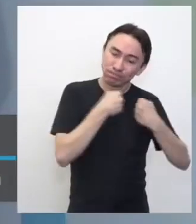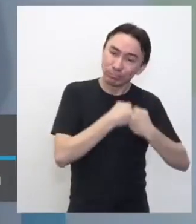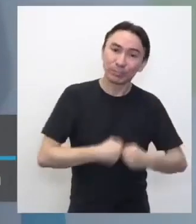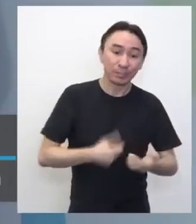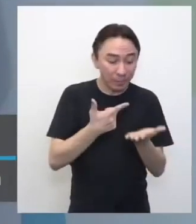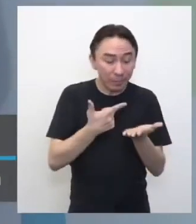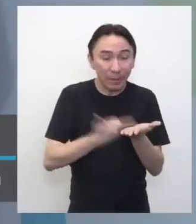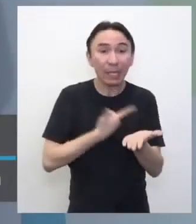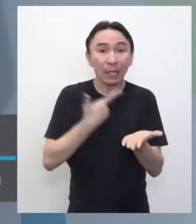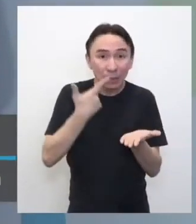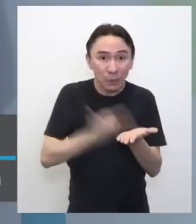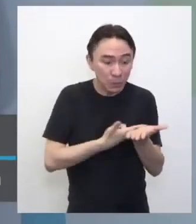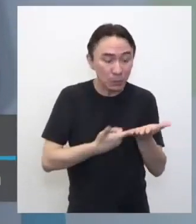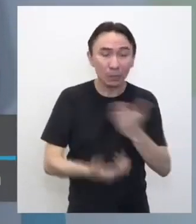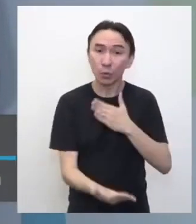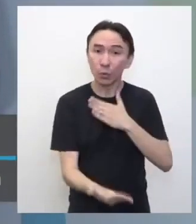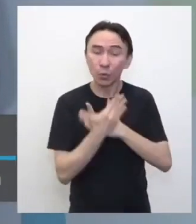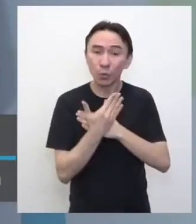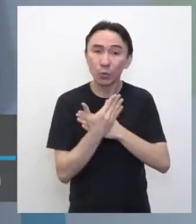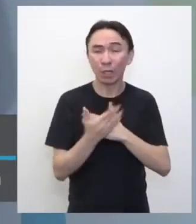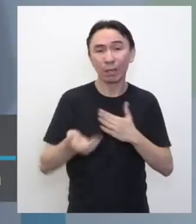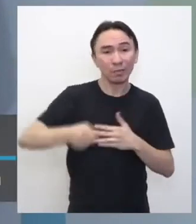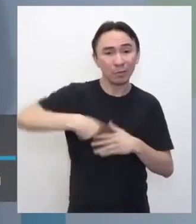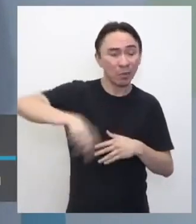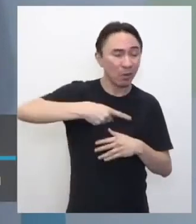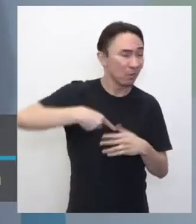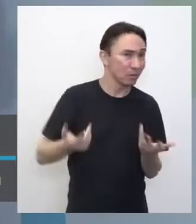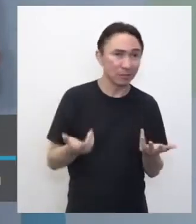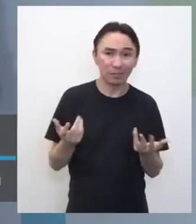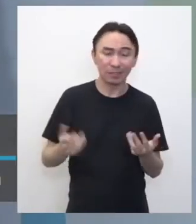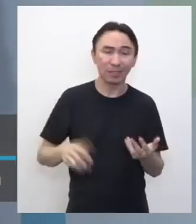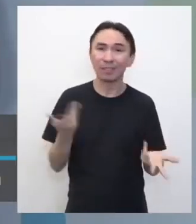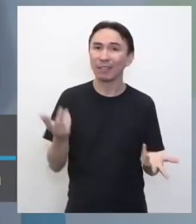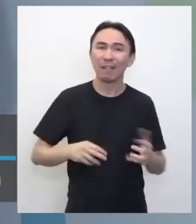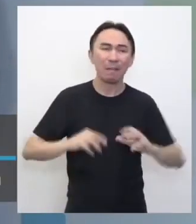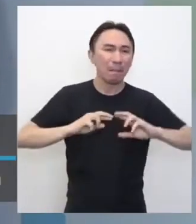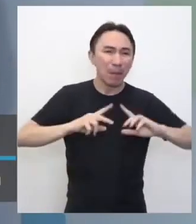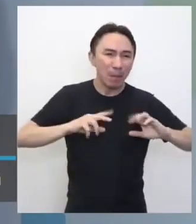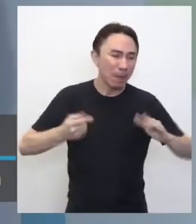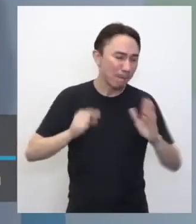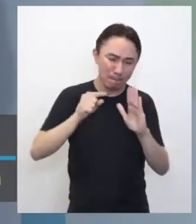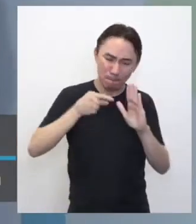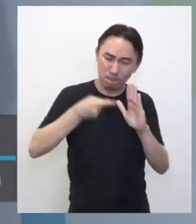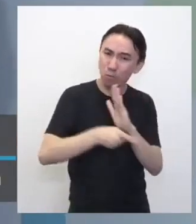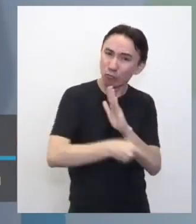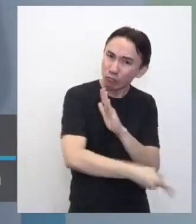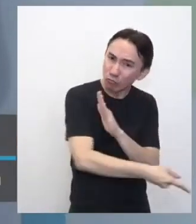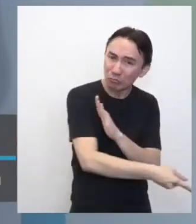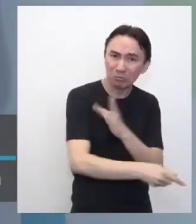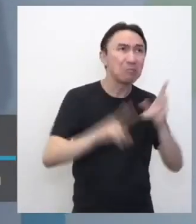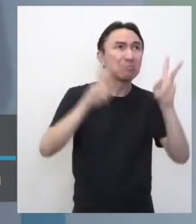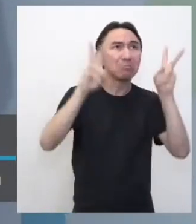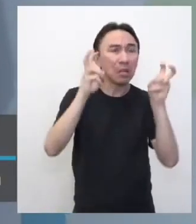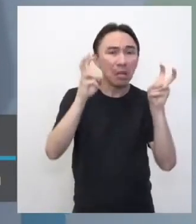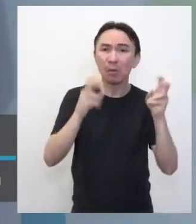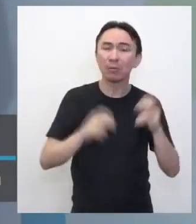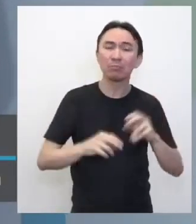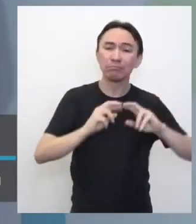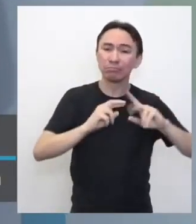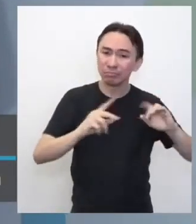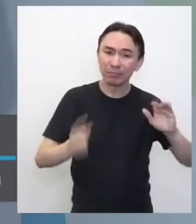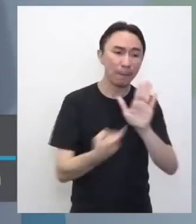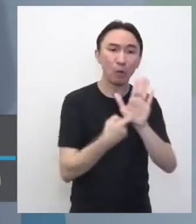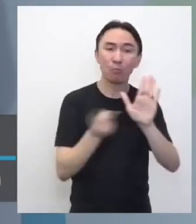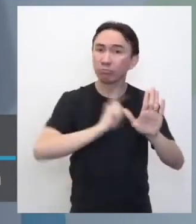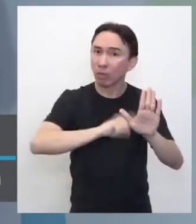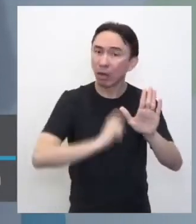gente, esse debate. Ou seja, ela possibilita falar de forma artística, de forma profunda sobre temas relevantes. Subjetividade,